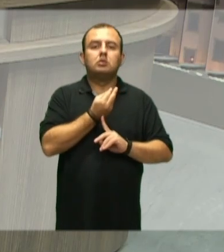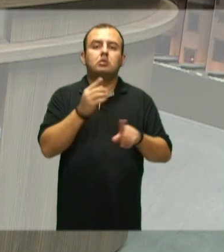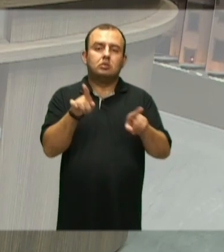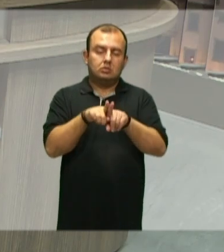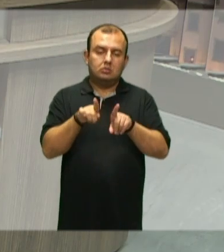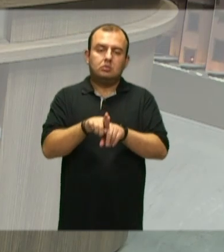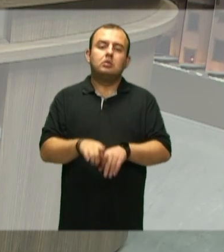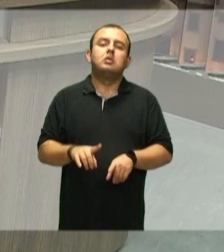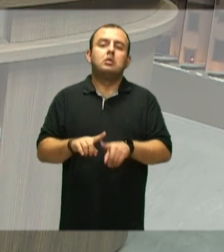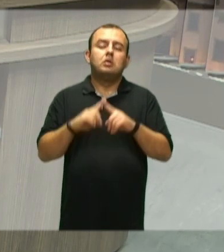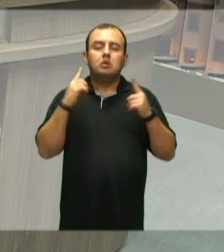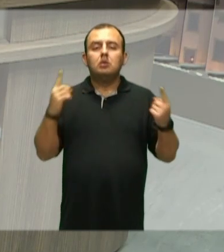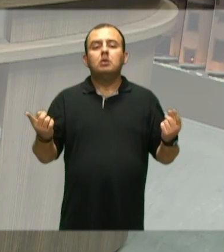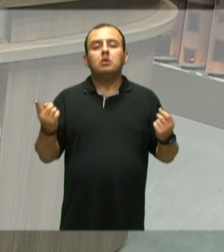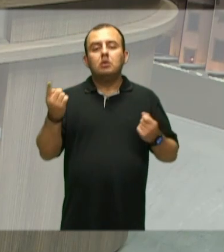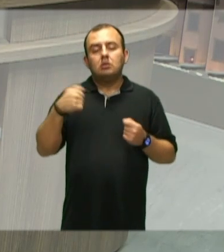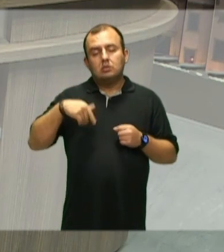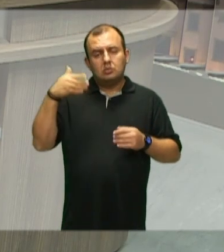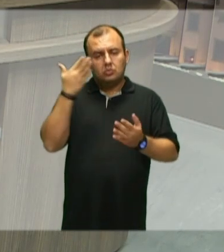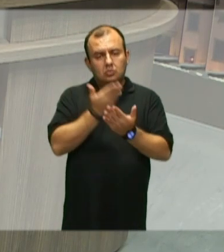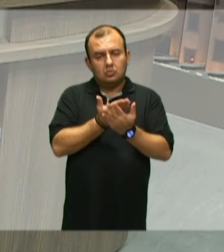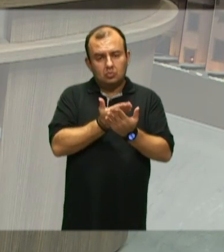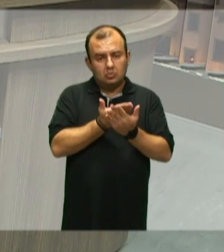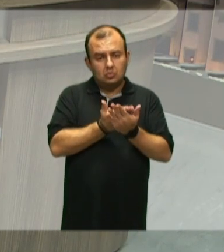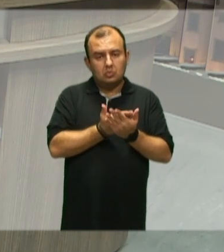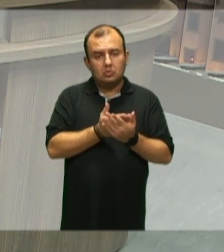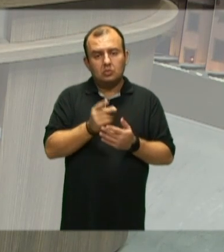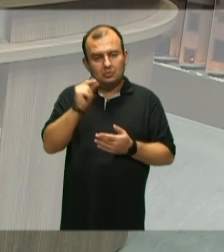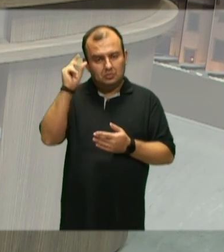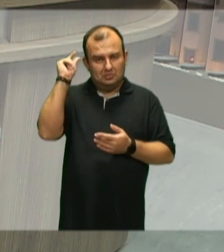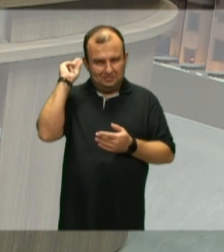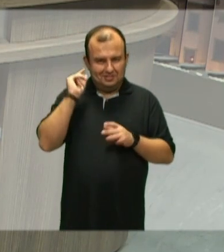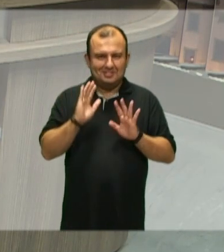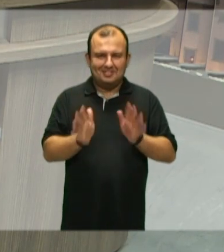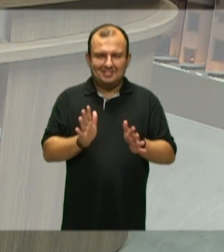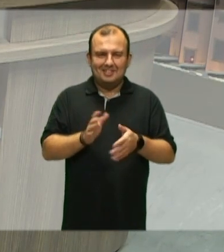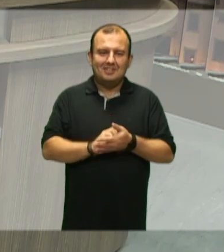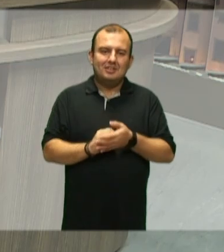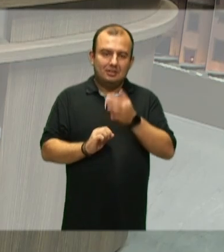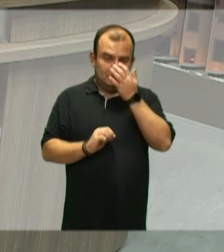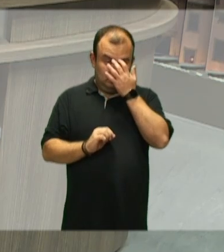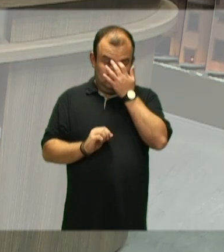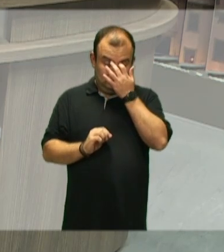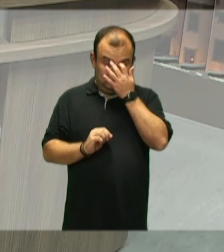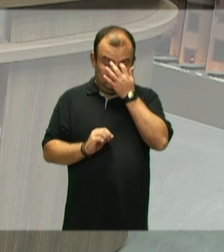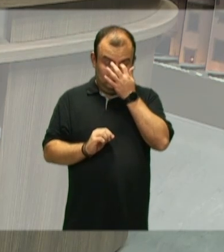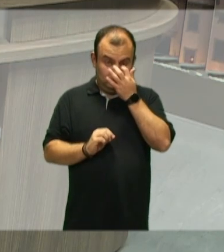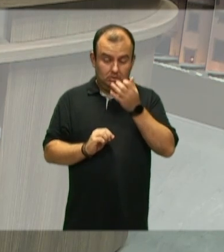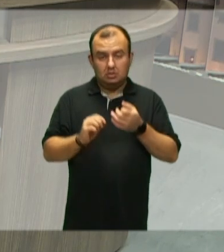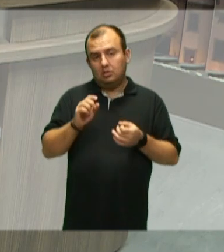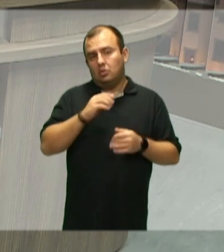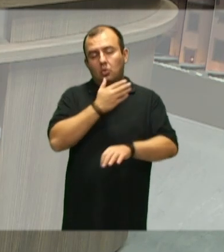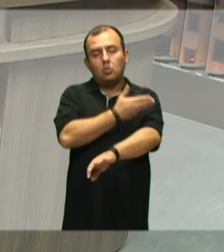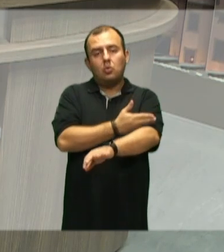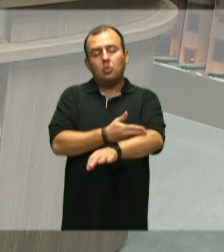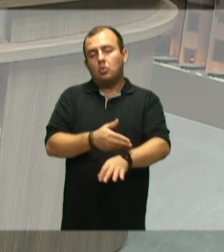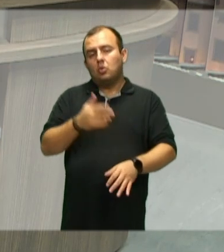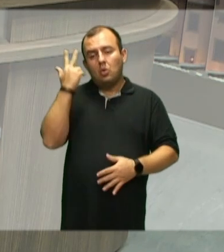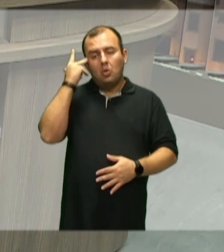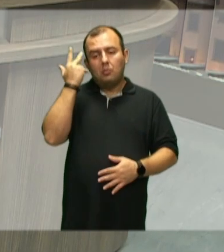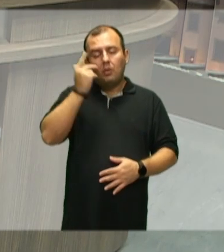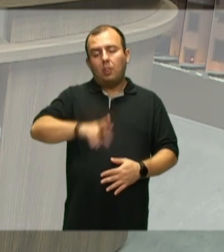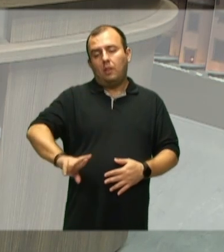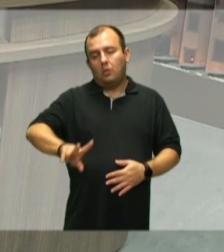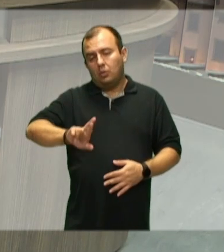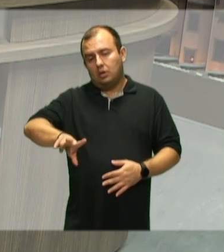Mas na época que eu estudava, já faz um pouquinho de tempo, não era comum. Então, assim, mas